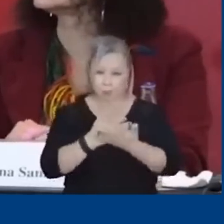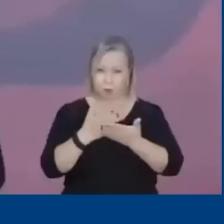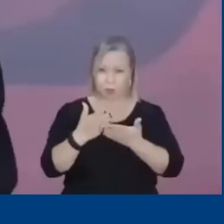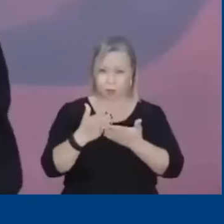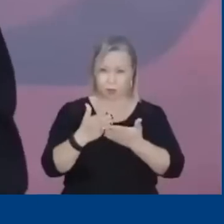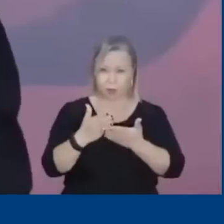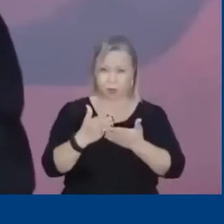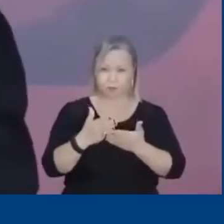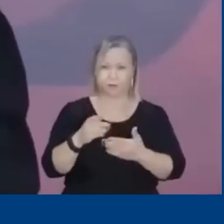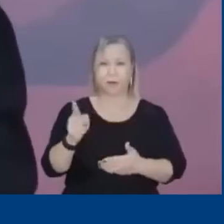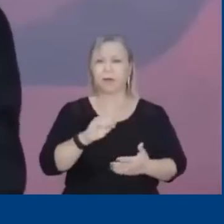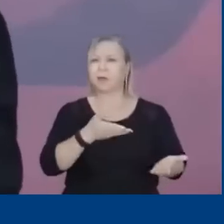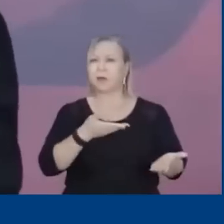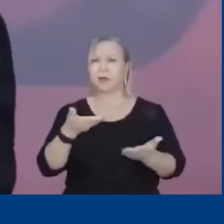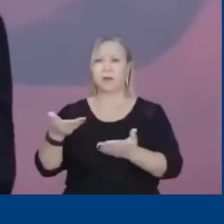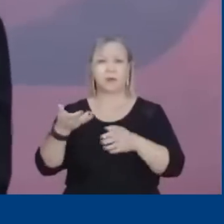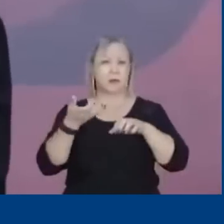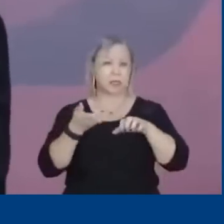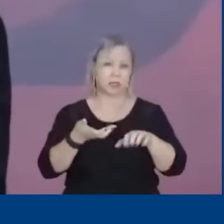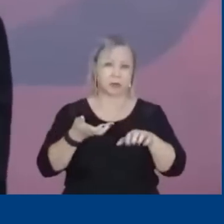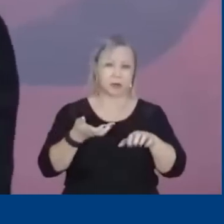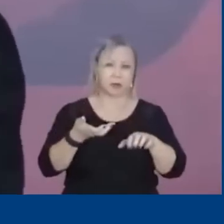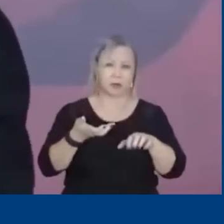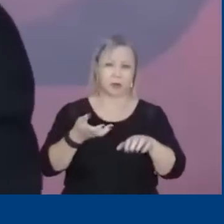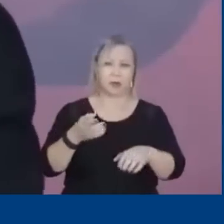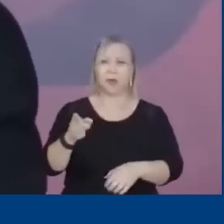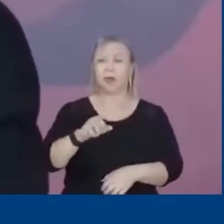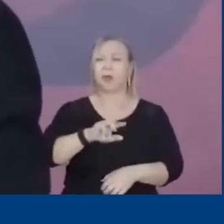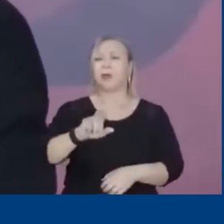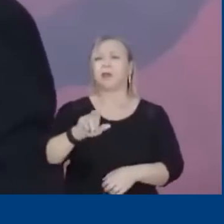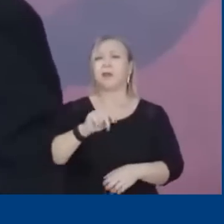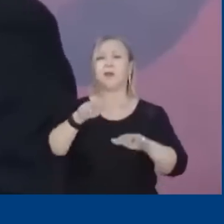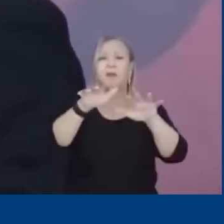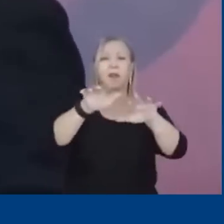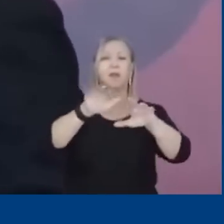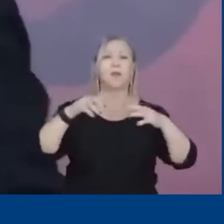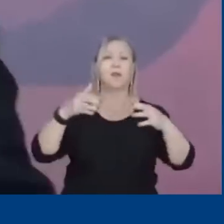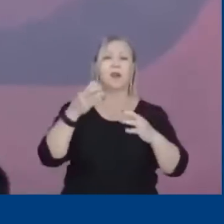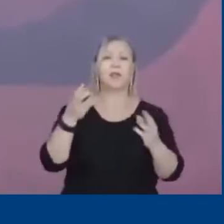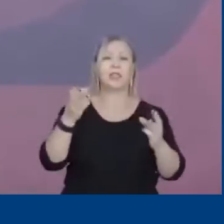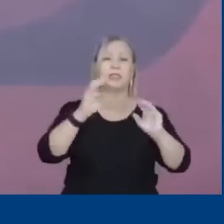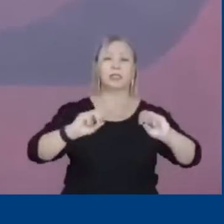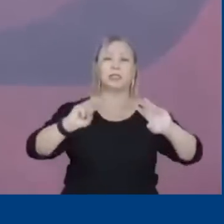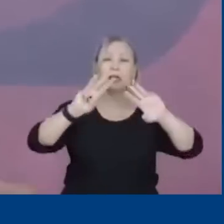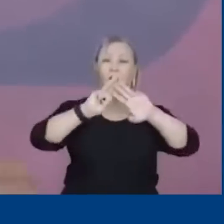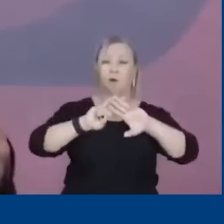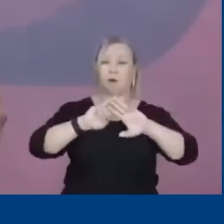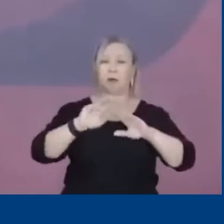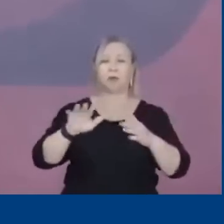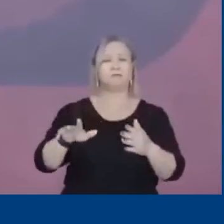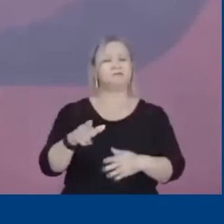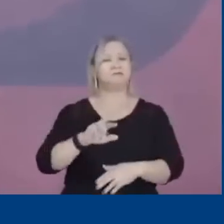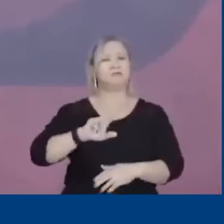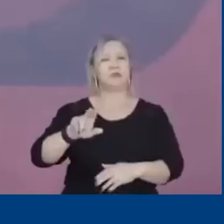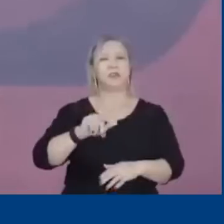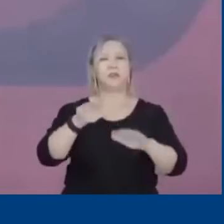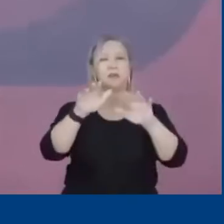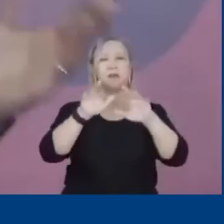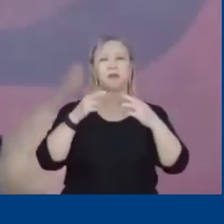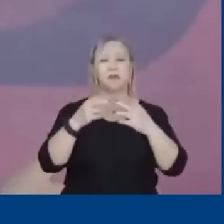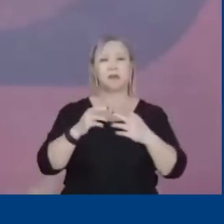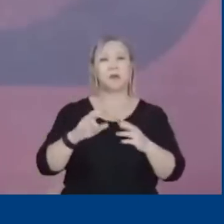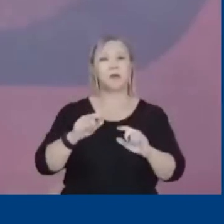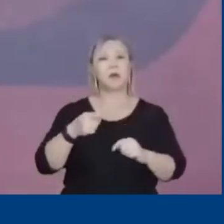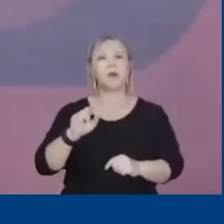Congresso Nacional. Não foi numa conferência da ONU, não foi no Senado. Foi uma decisão